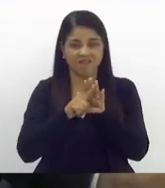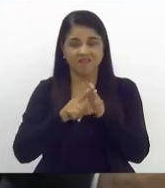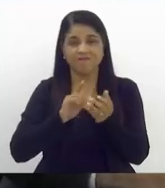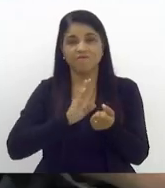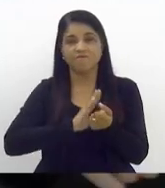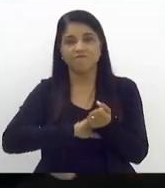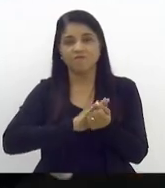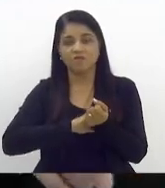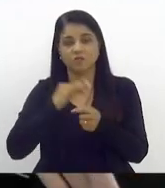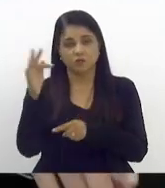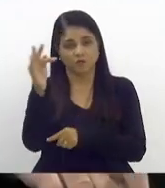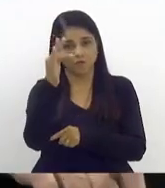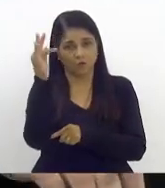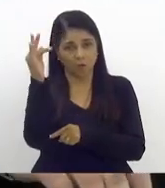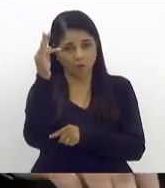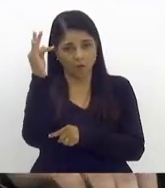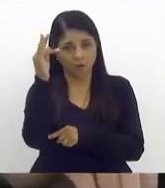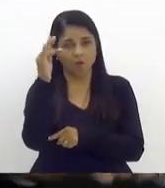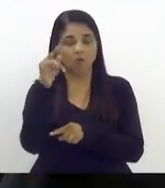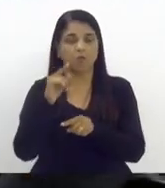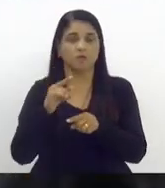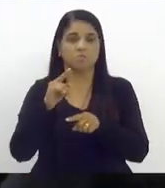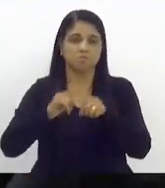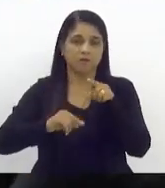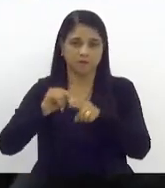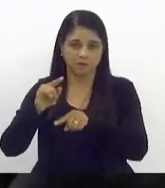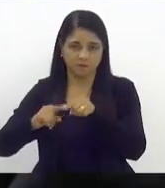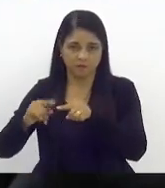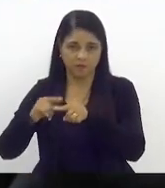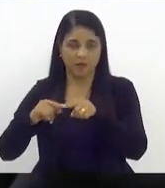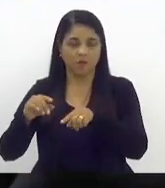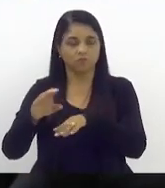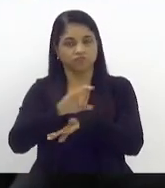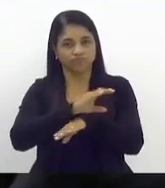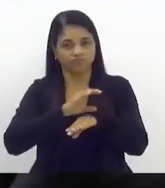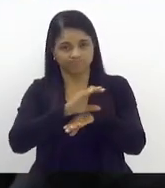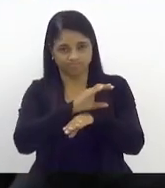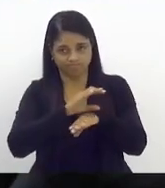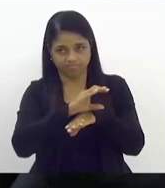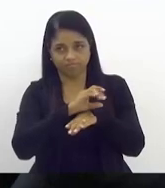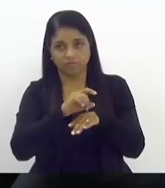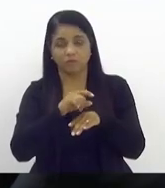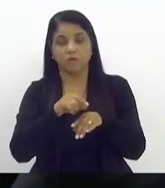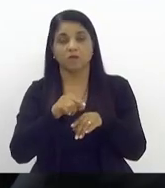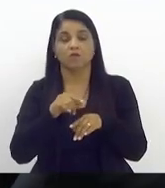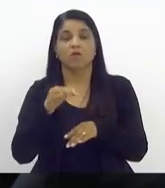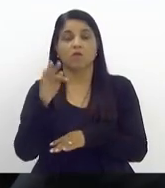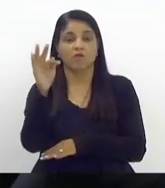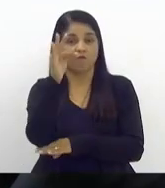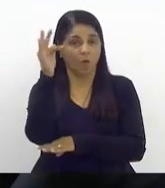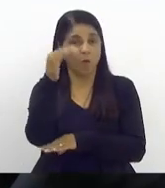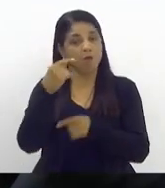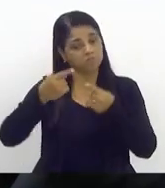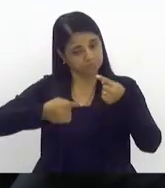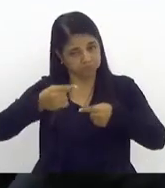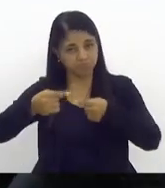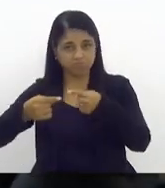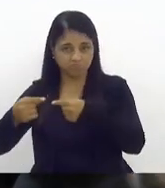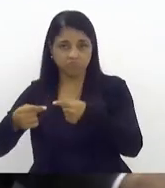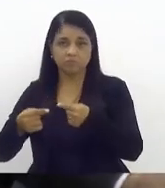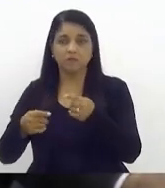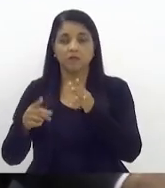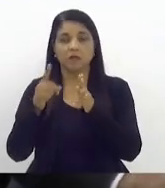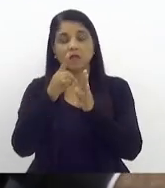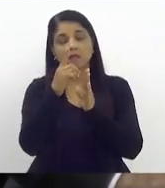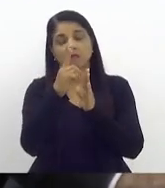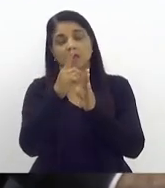formal e material de inconstitucionalidade. Formal, porque a LDB prevê essas discussões e cabe à Lei de Diretrizes e Bases